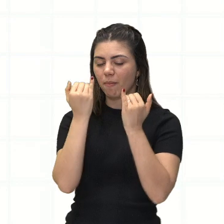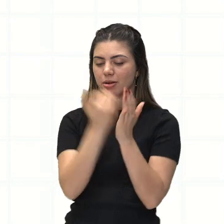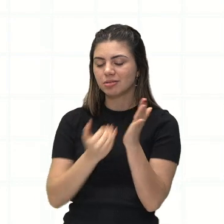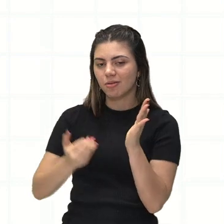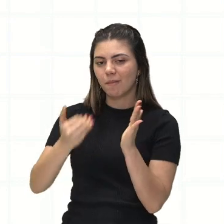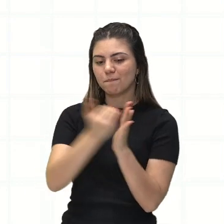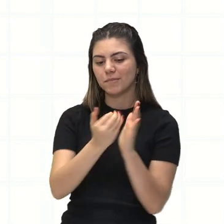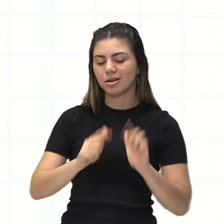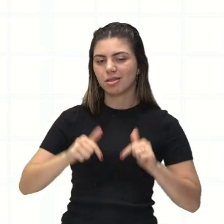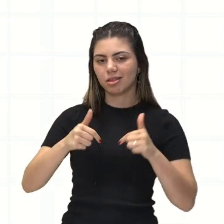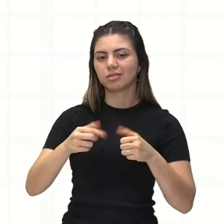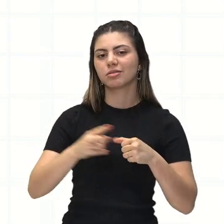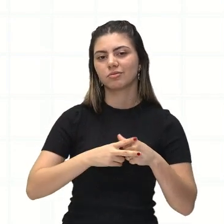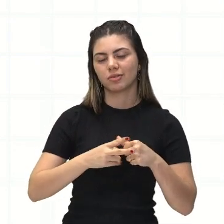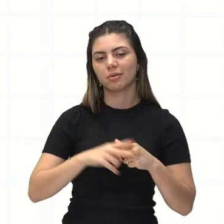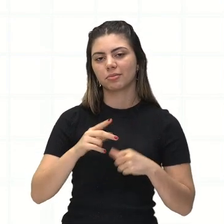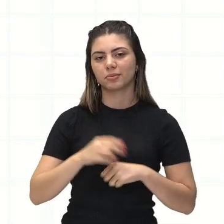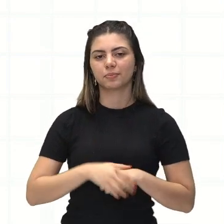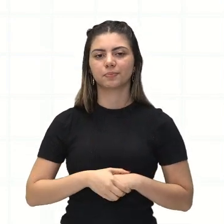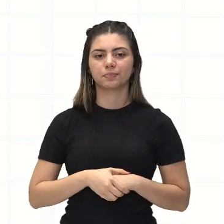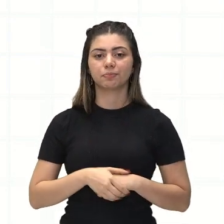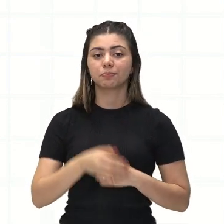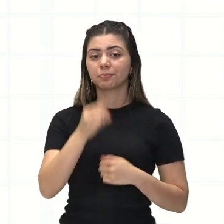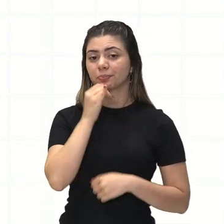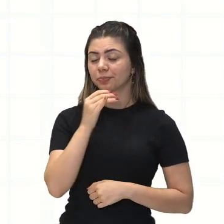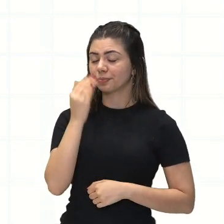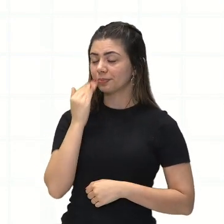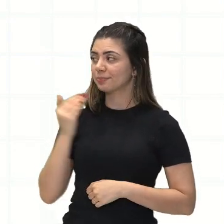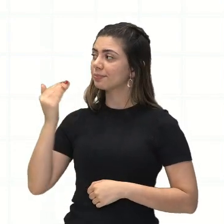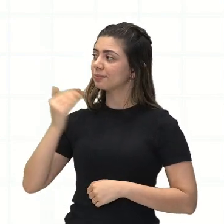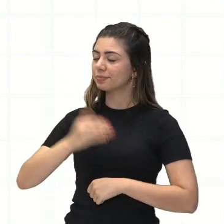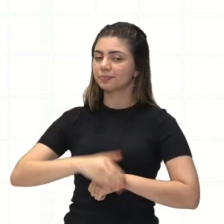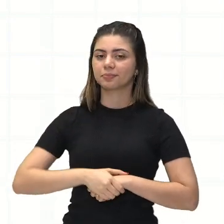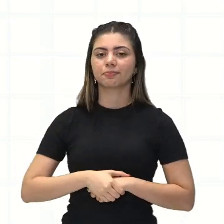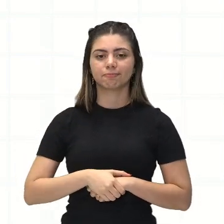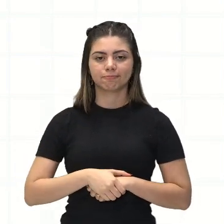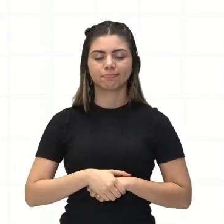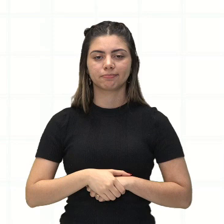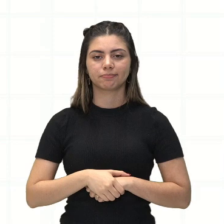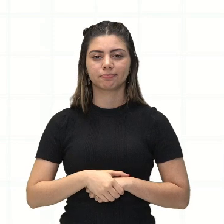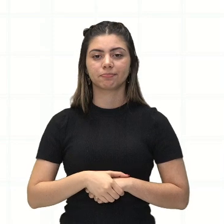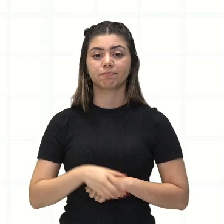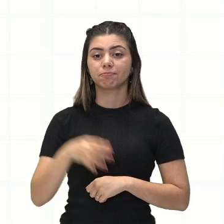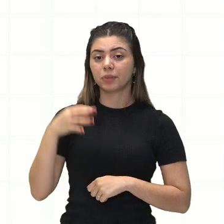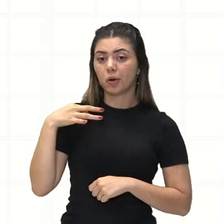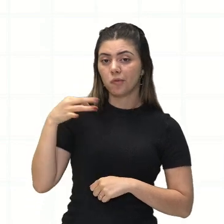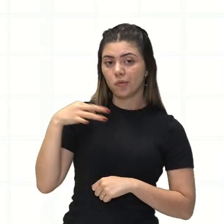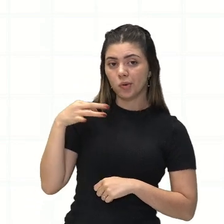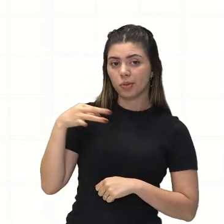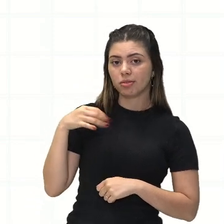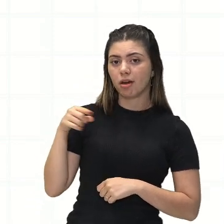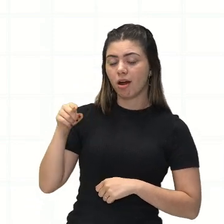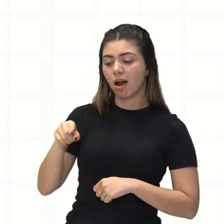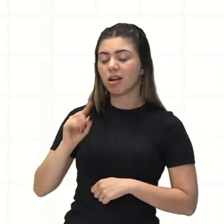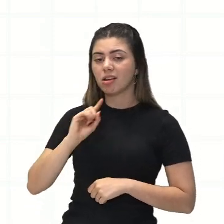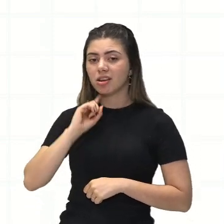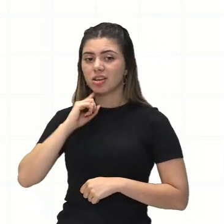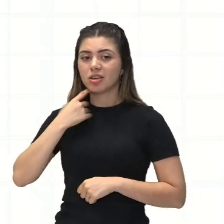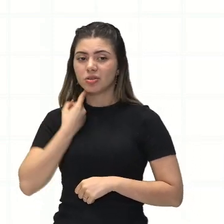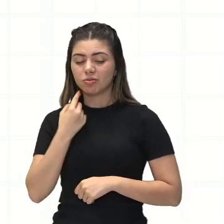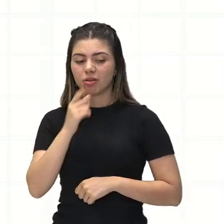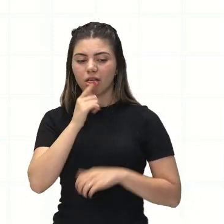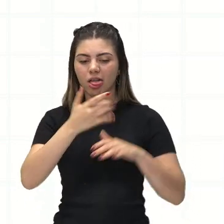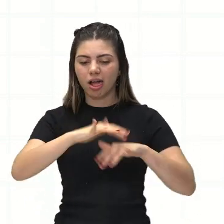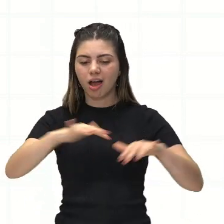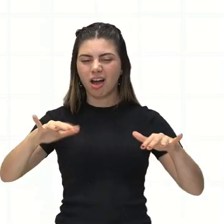àquela ação verbal que nós vimos. Então, nós temos o primeiro exemplo aqui, os voluntários recolheram o lixo na praia. O